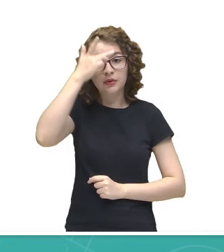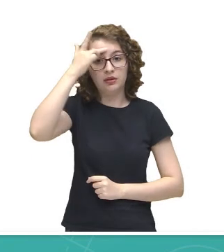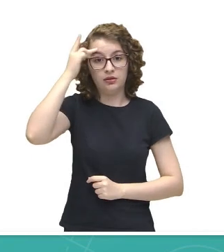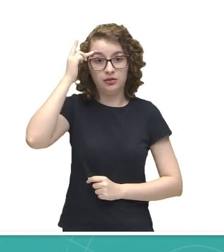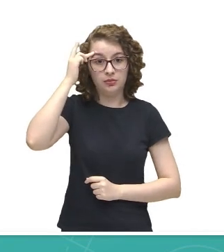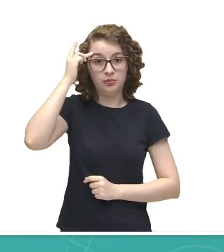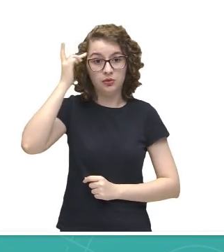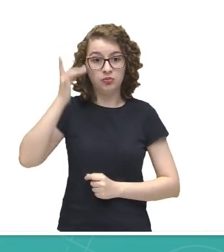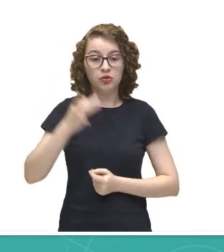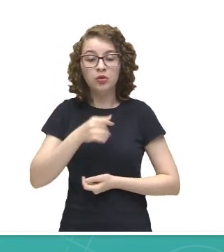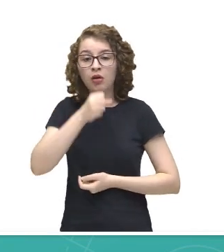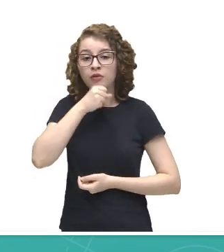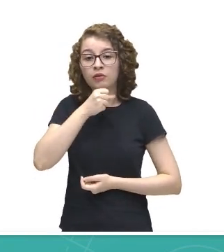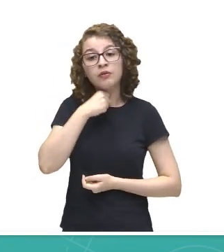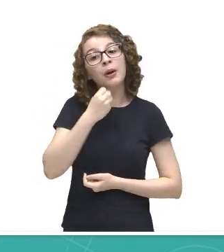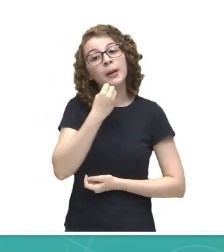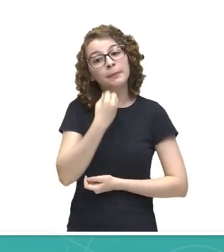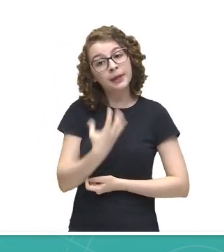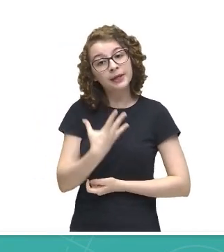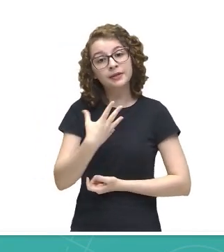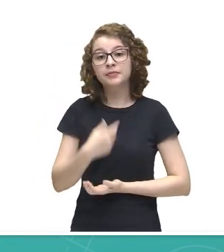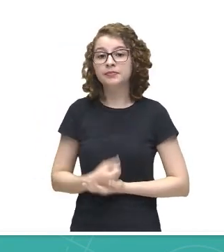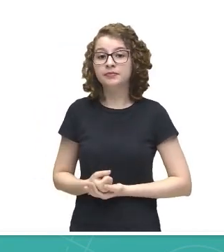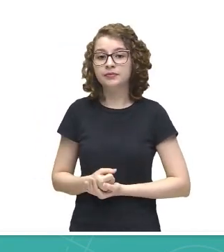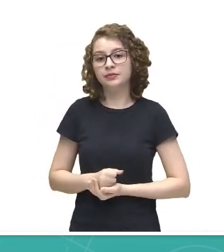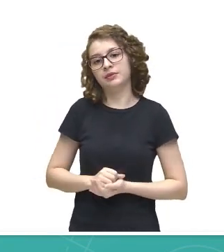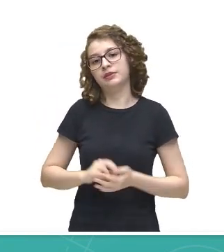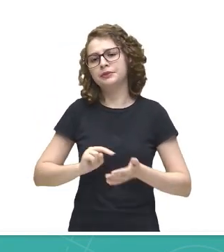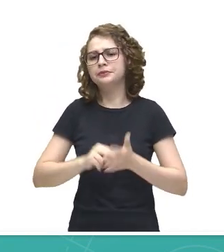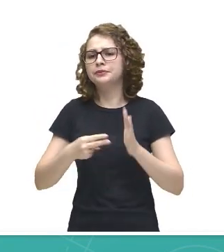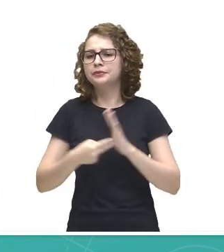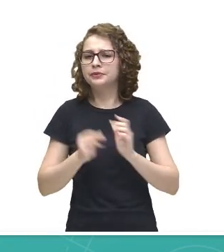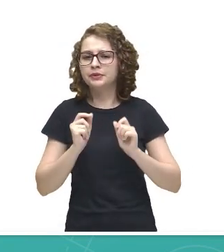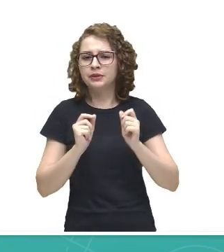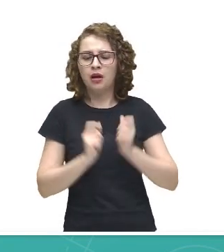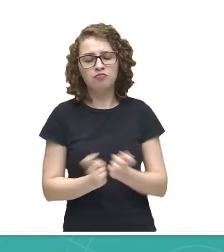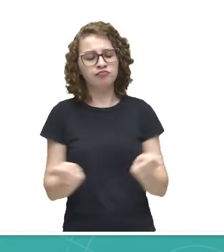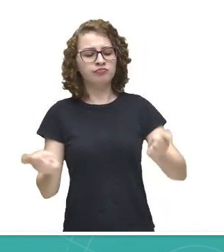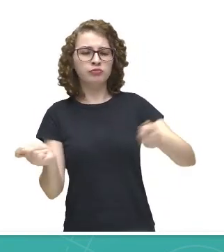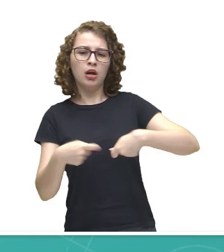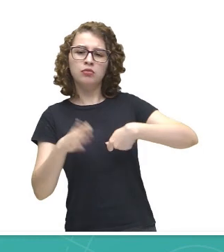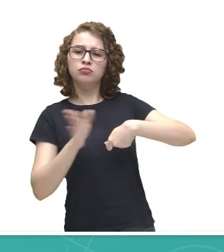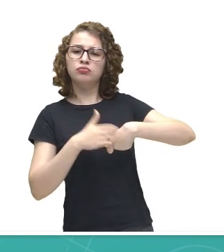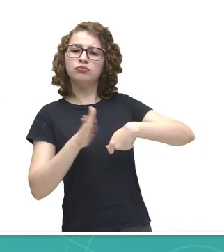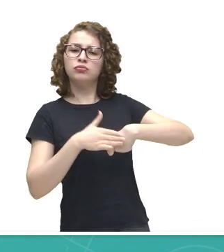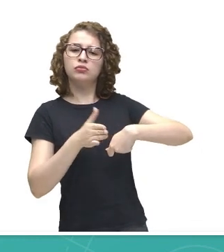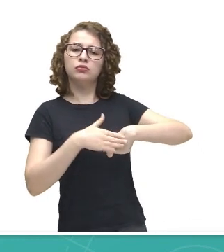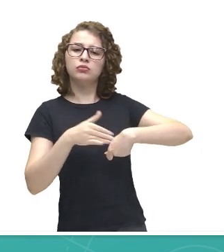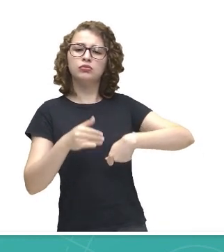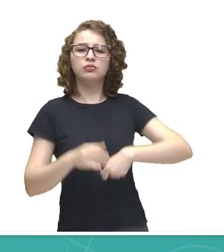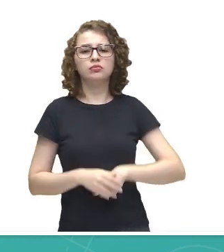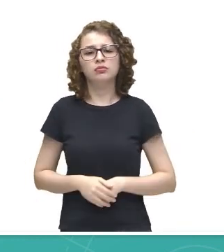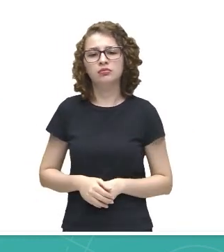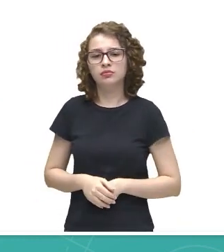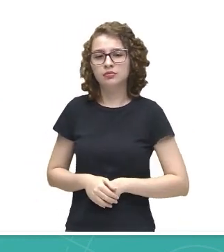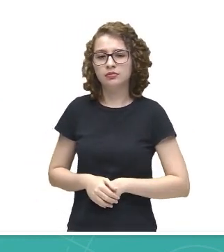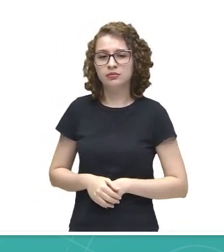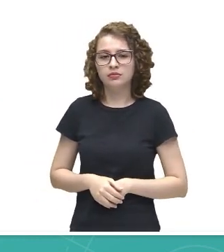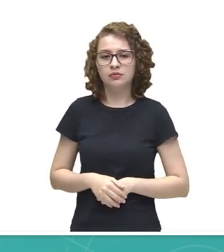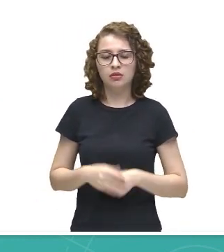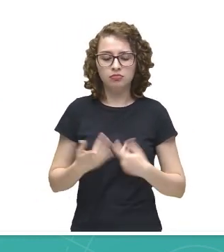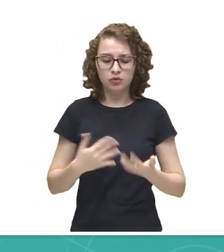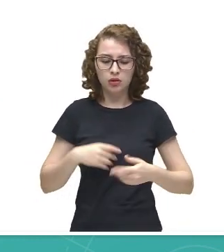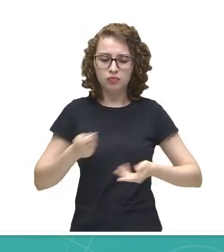para dizer que a pessoa envelheceu bem, de uma forma autônoma, né? Que ela manteve a capacidade, né,